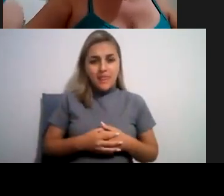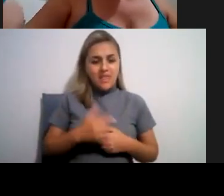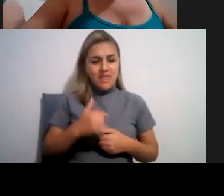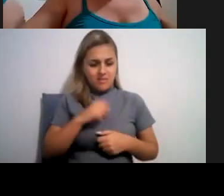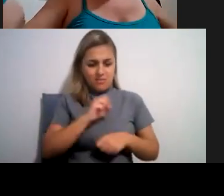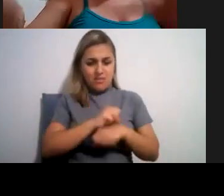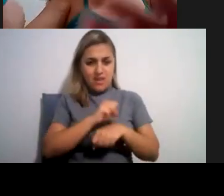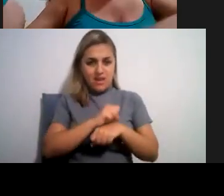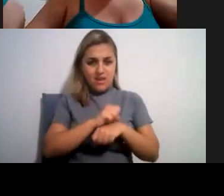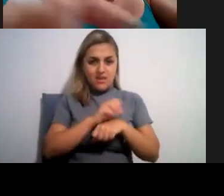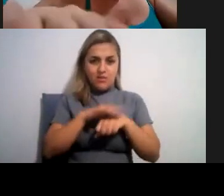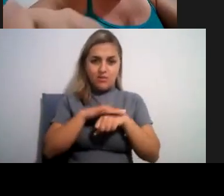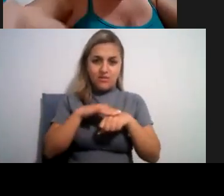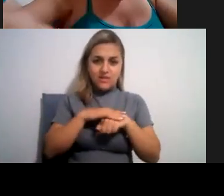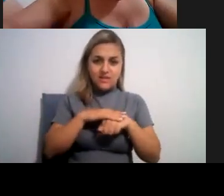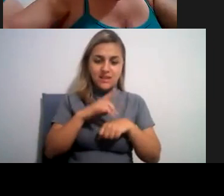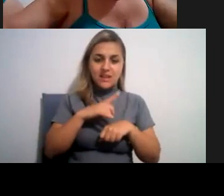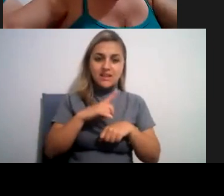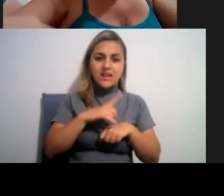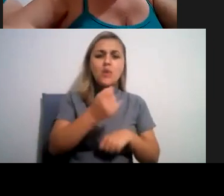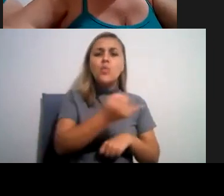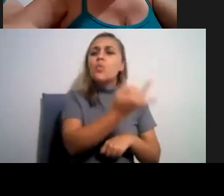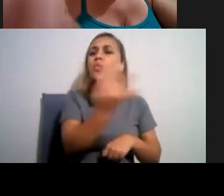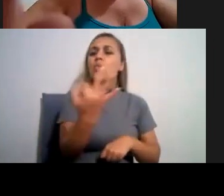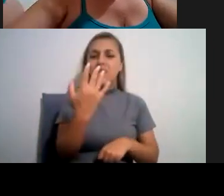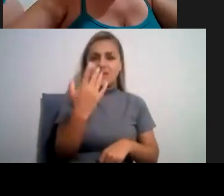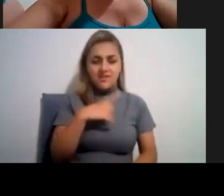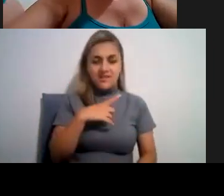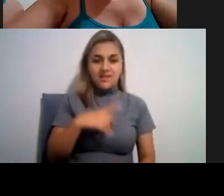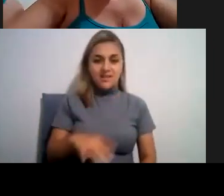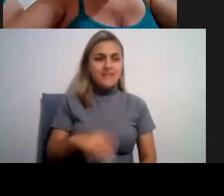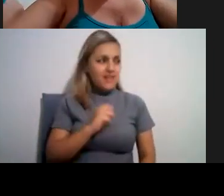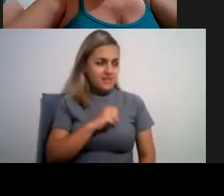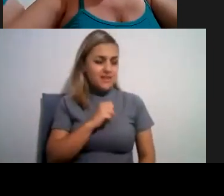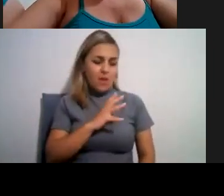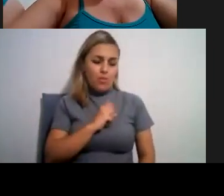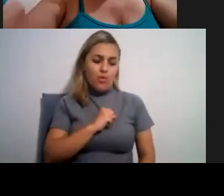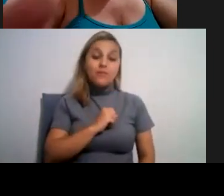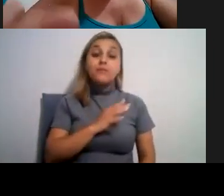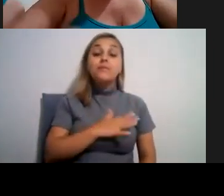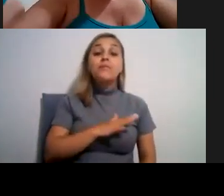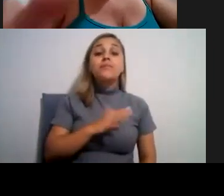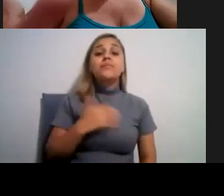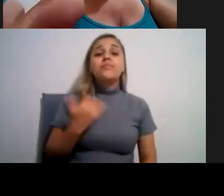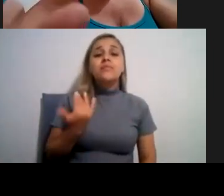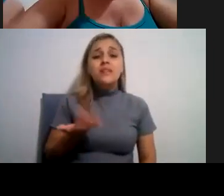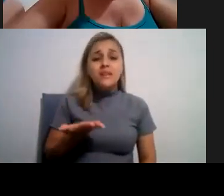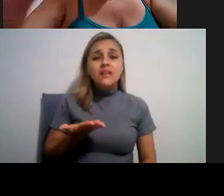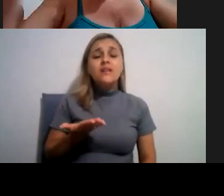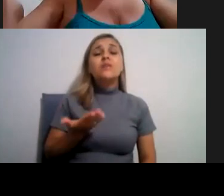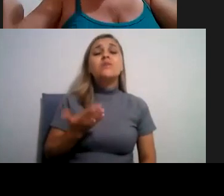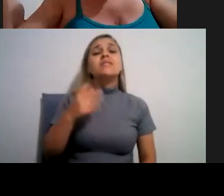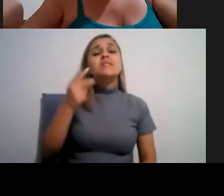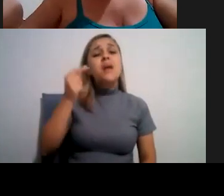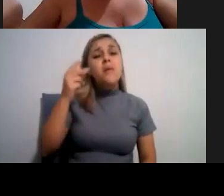Não tem ninguém no tem telefone? Sim, meu amor. Não tem ninguém, não. Então, aí o que acontece? Se a gente, naquela